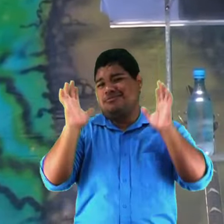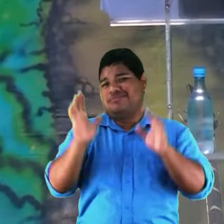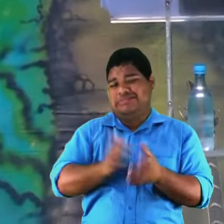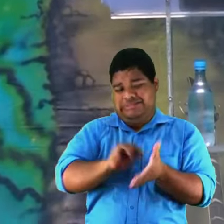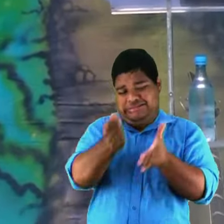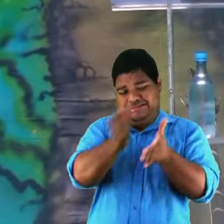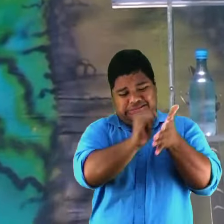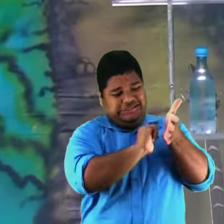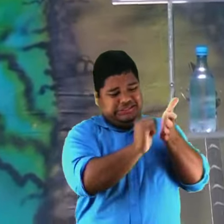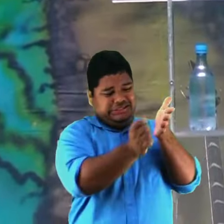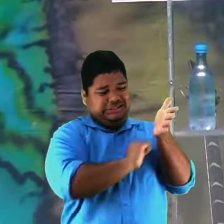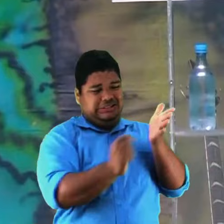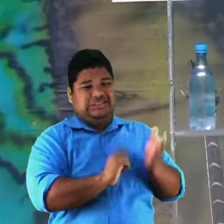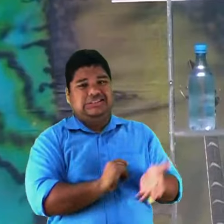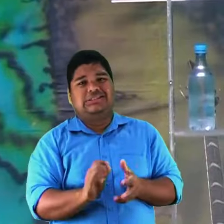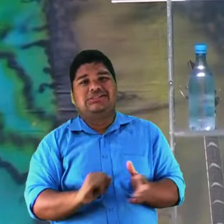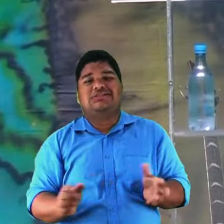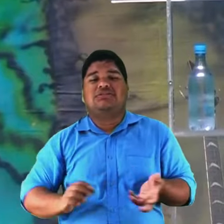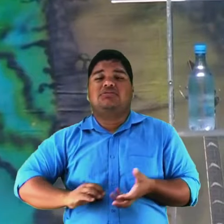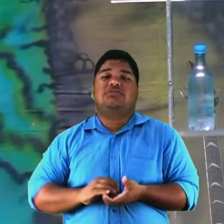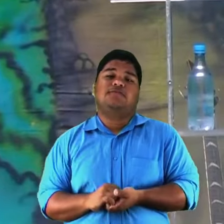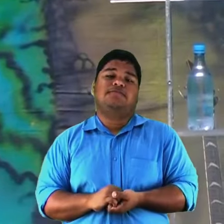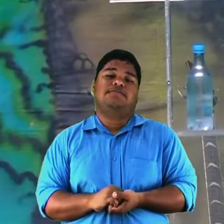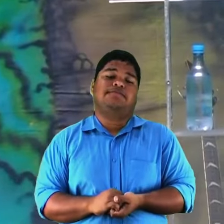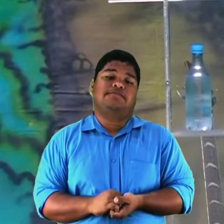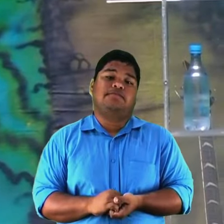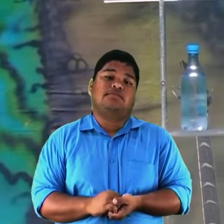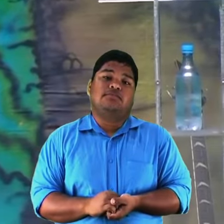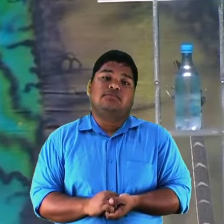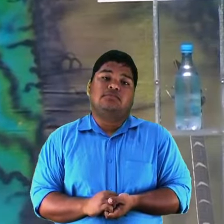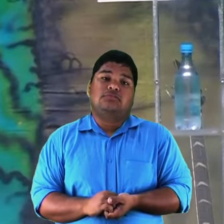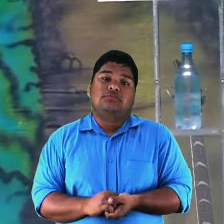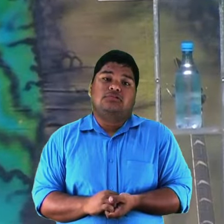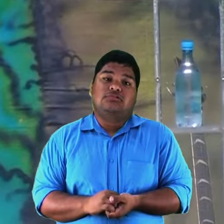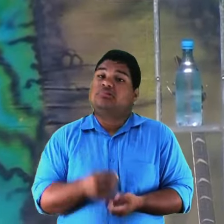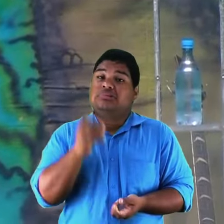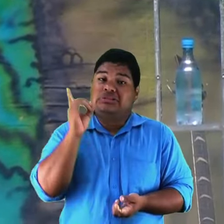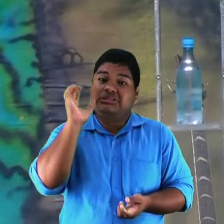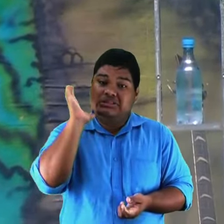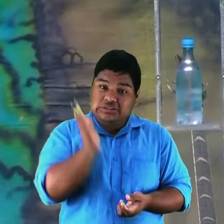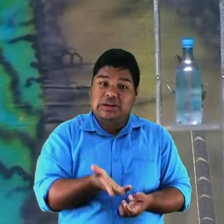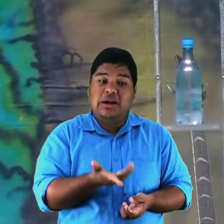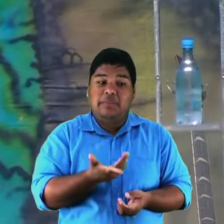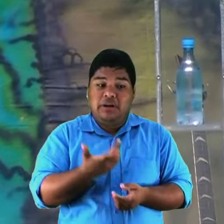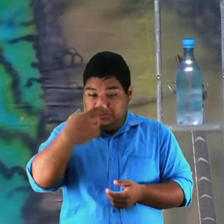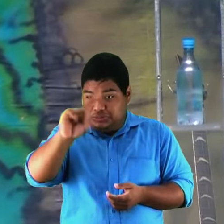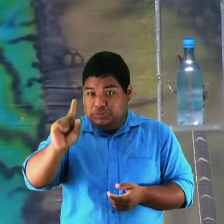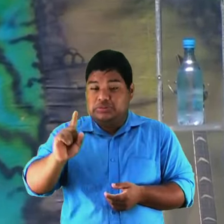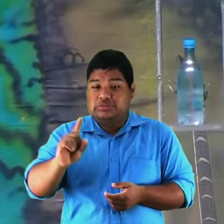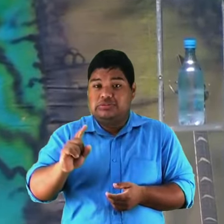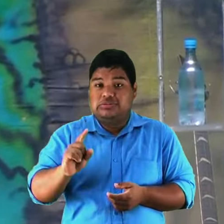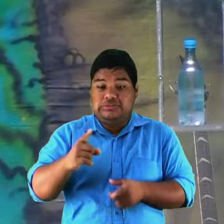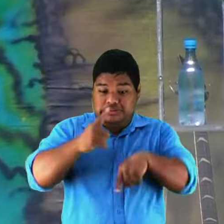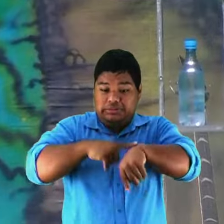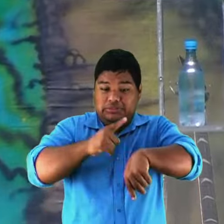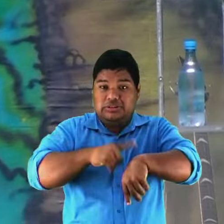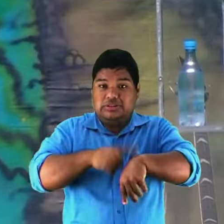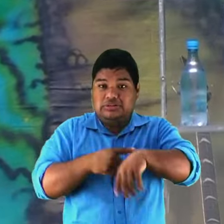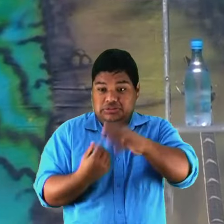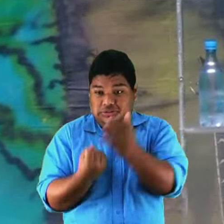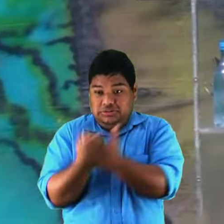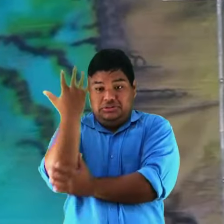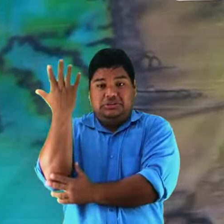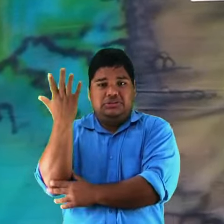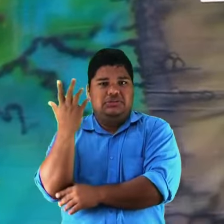parede, pinta e borda. Já passou o tempo dela fazer a função de criar. Não é